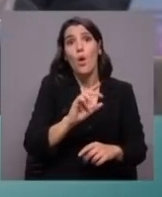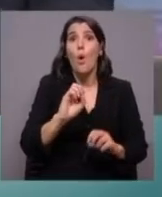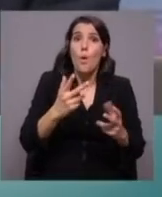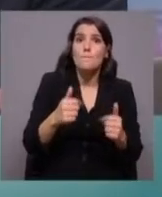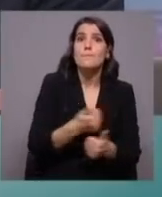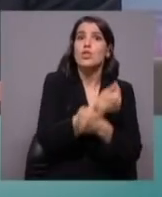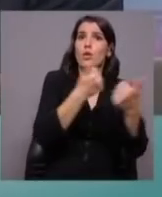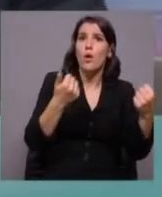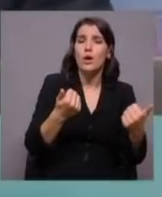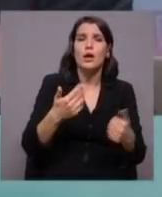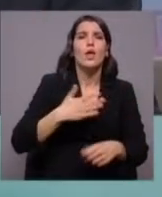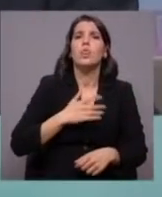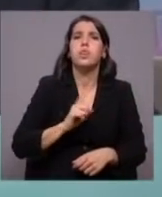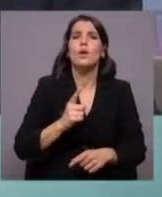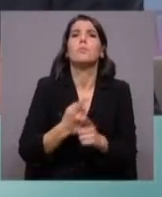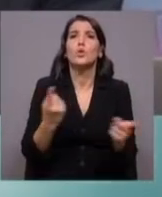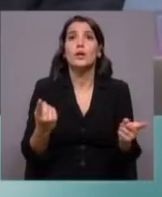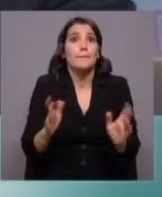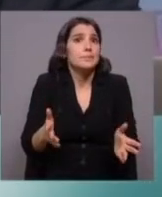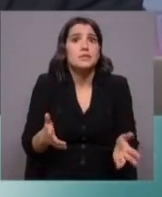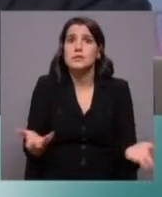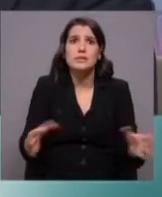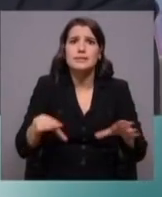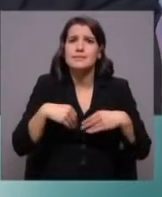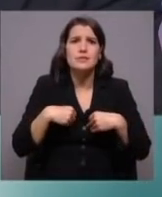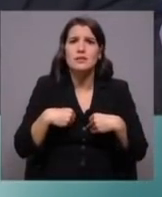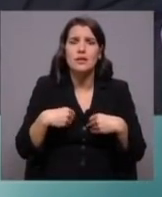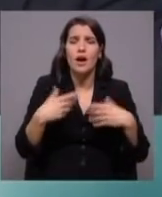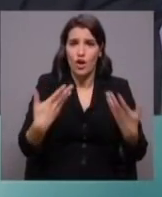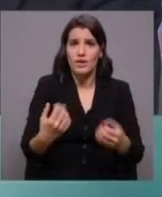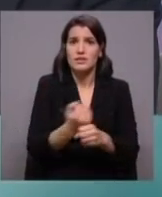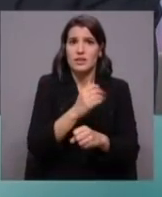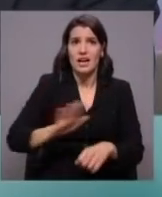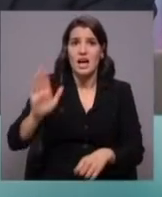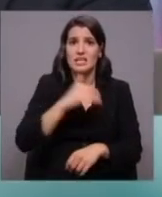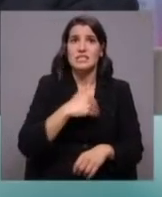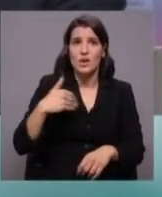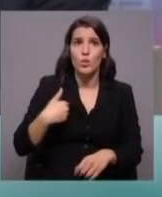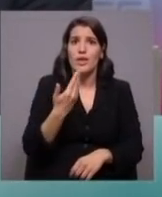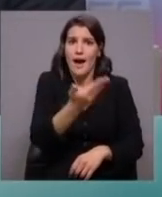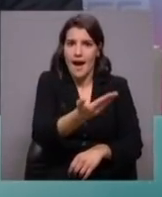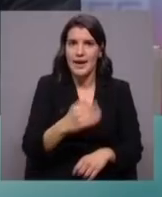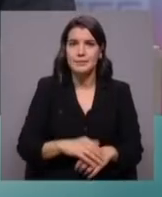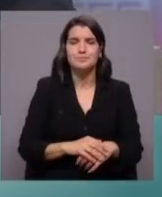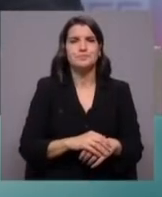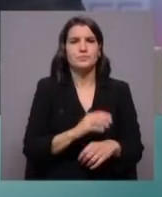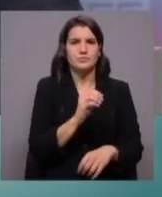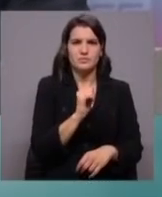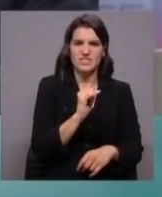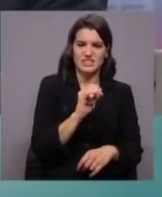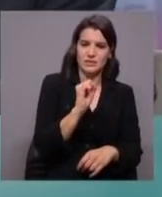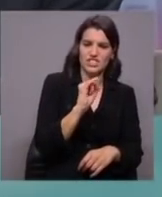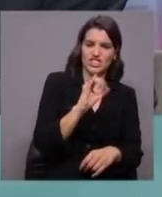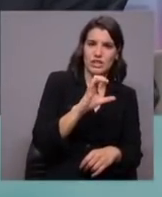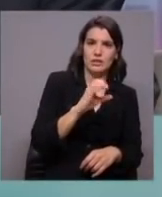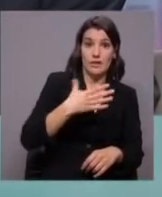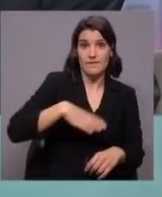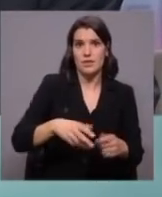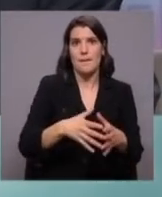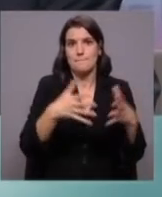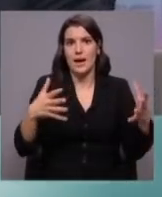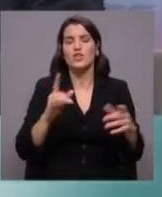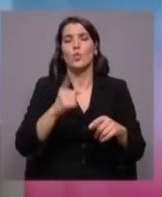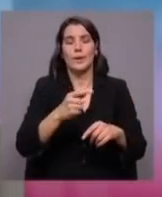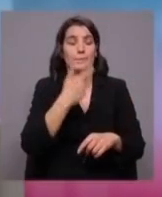eu não quero porquê. Tenho de querer. Aliás, já hoje, no Serviço Nacional de Saúde, existe o SIGIC, que nós até queremos alargar, é quando a